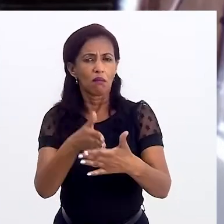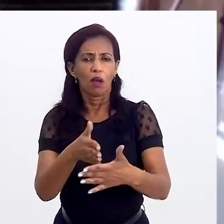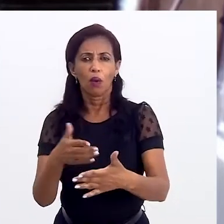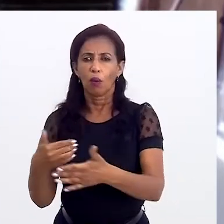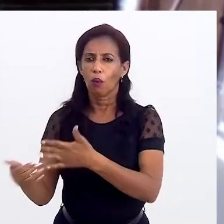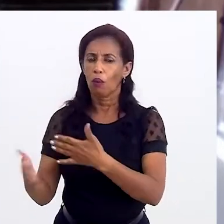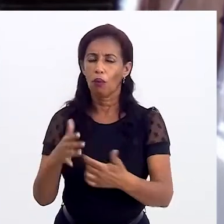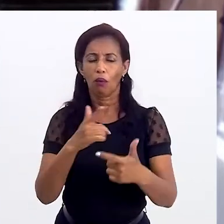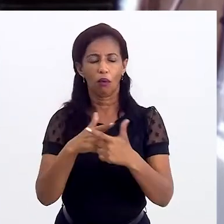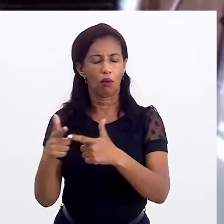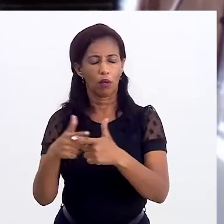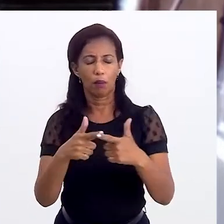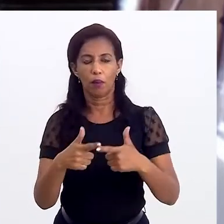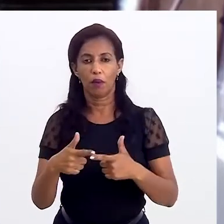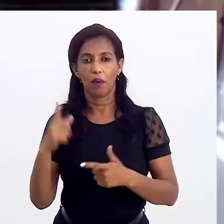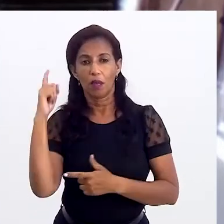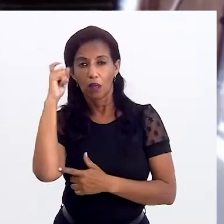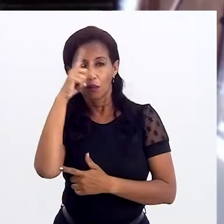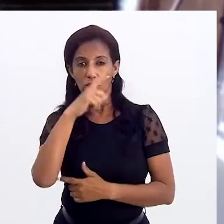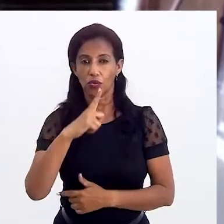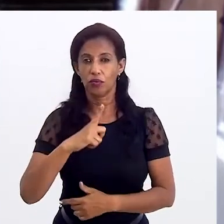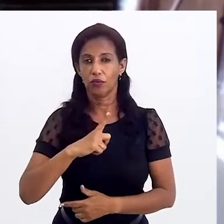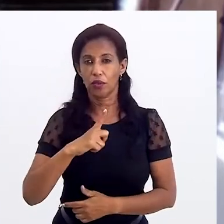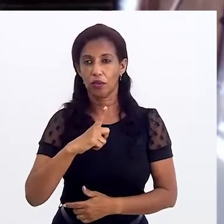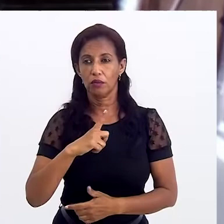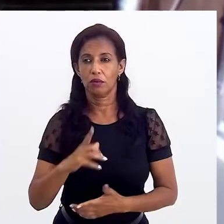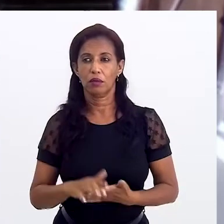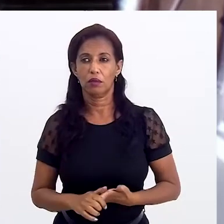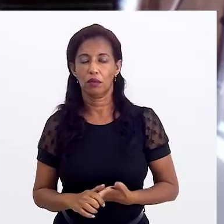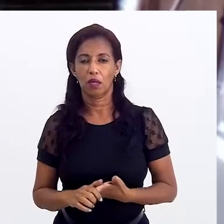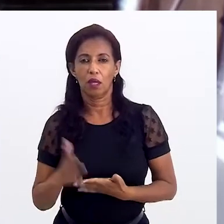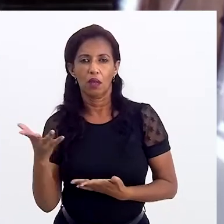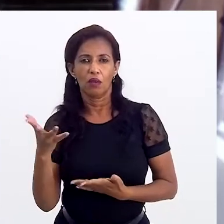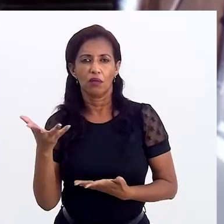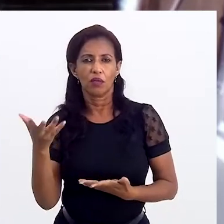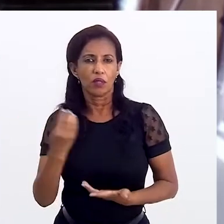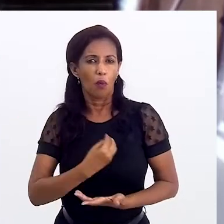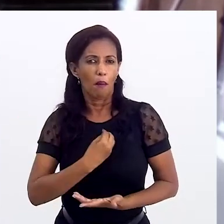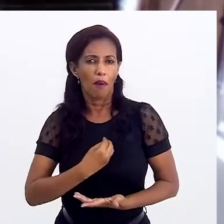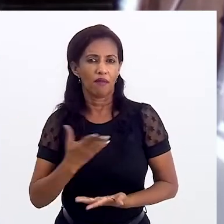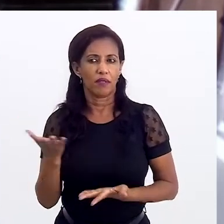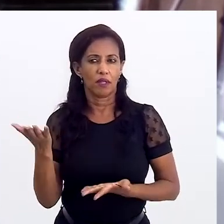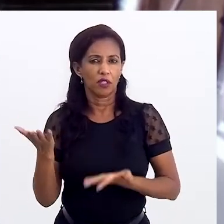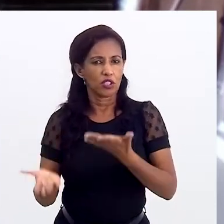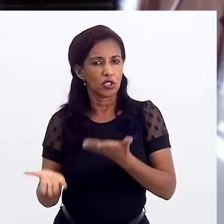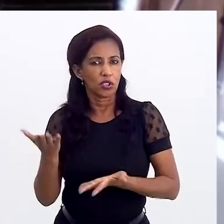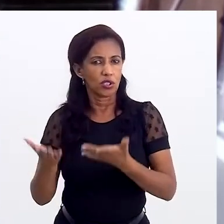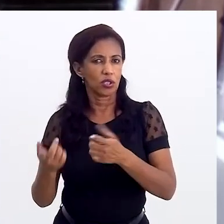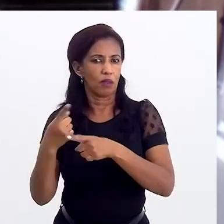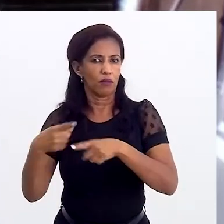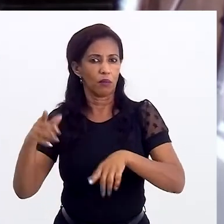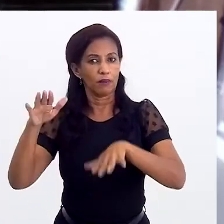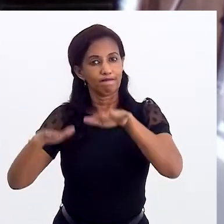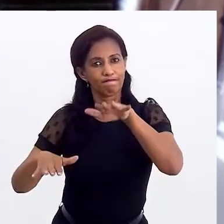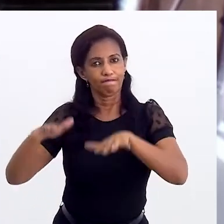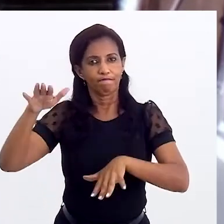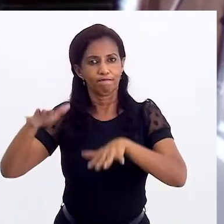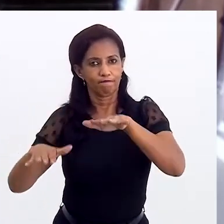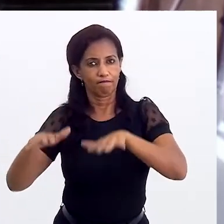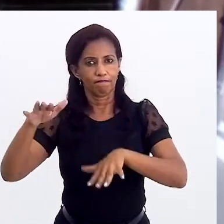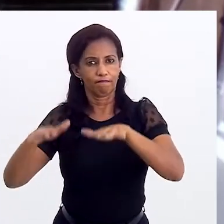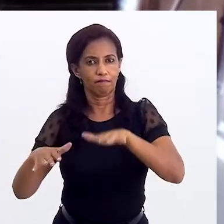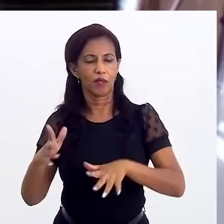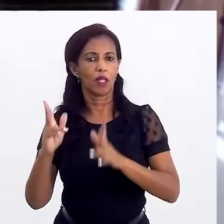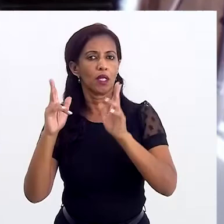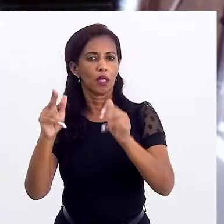parada. Não, é muito difícil vislumbrar uma vida estável na música, tem altos e baixos.